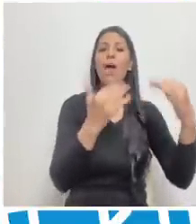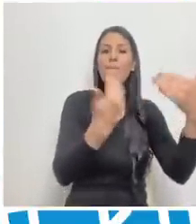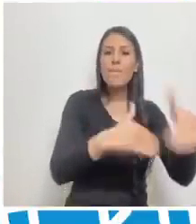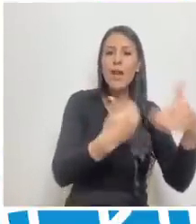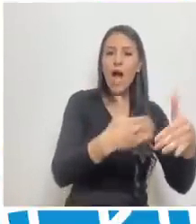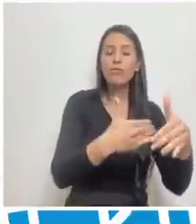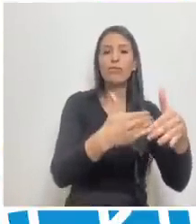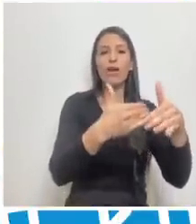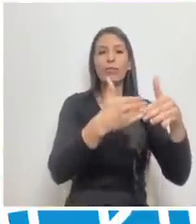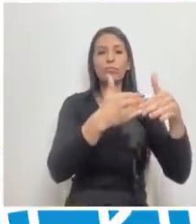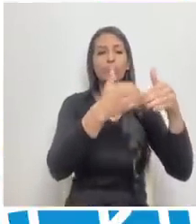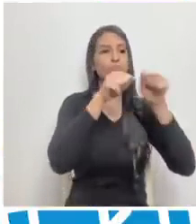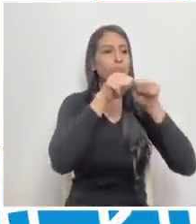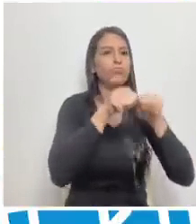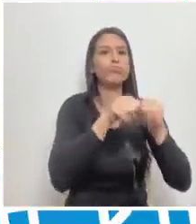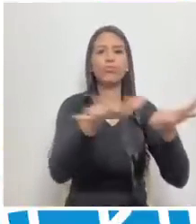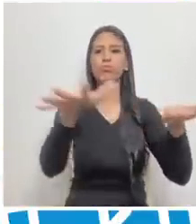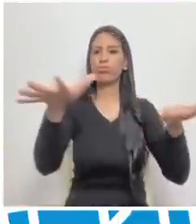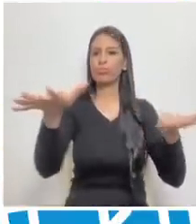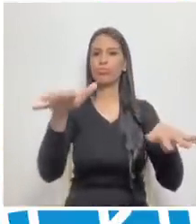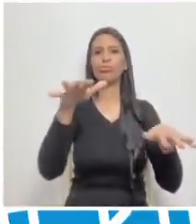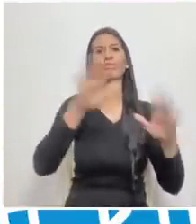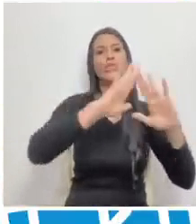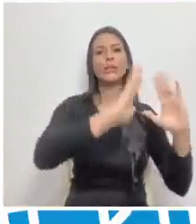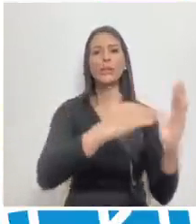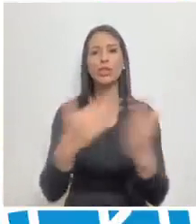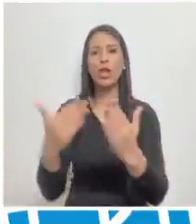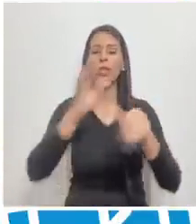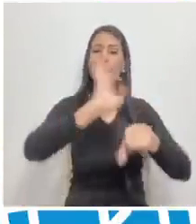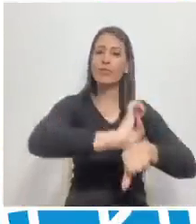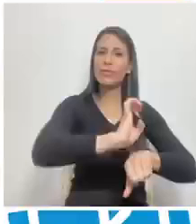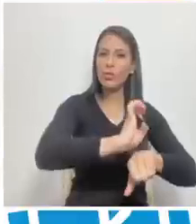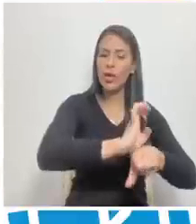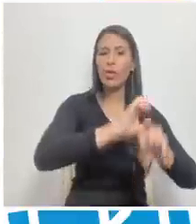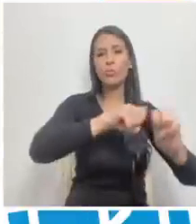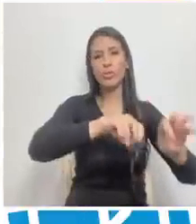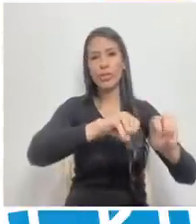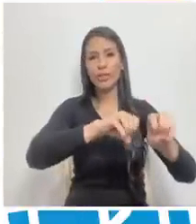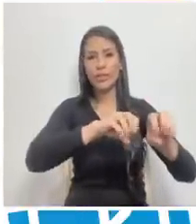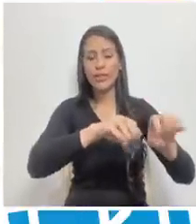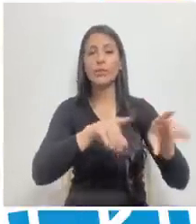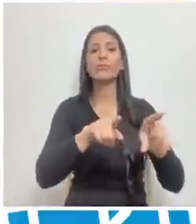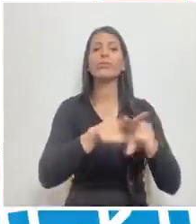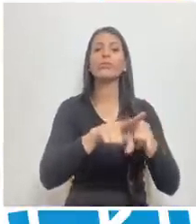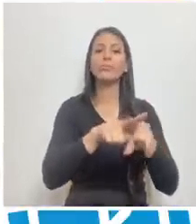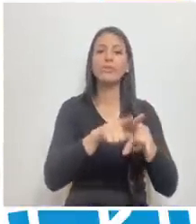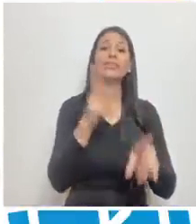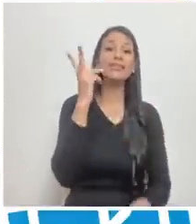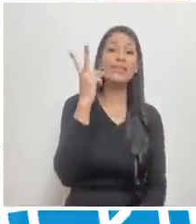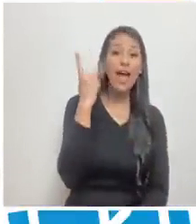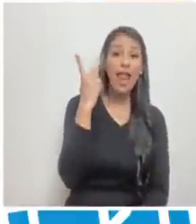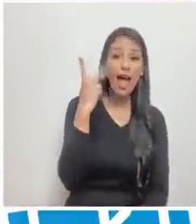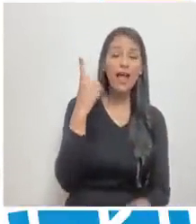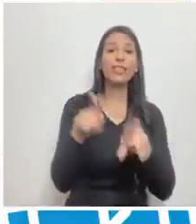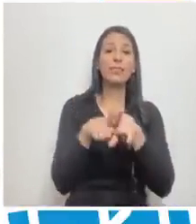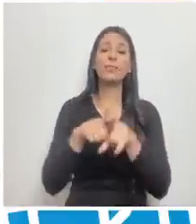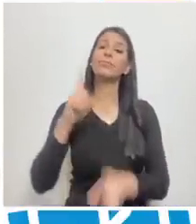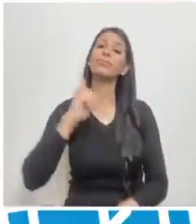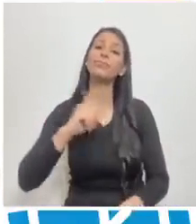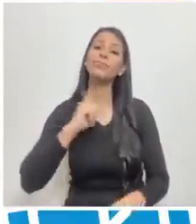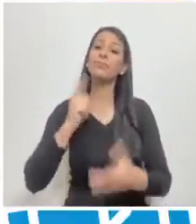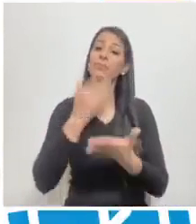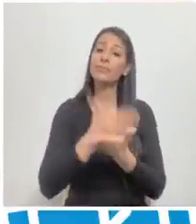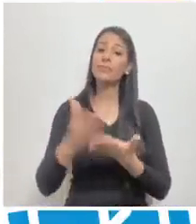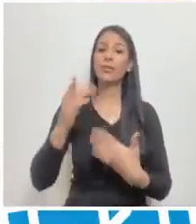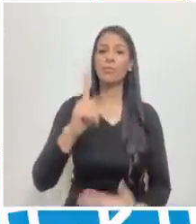âmbito das suas redes estaduais de ensino, né, e no caso do Ceará, os 2 estados, Ceará e Minas Gerais, desde